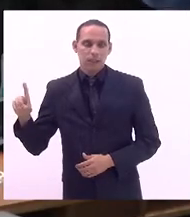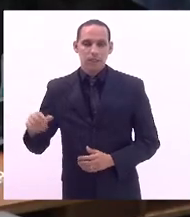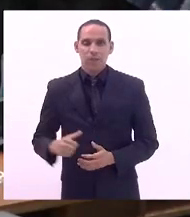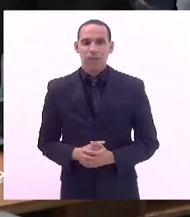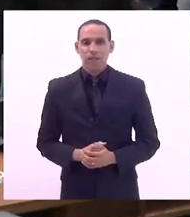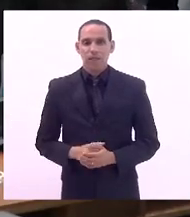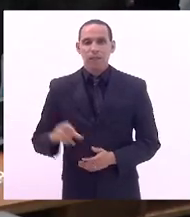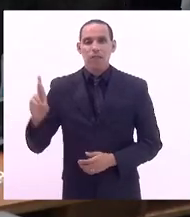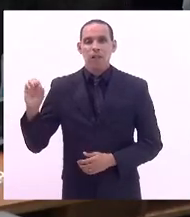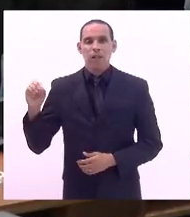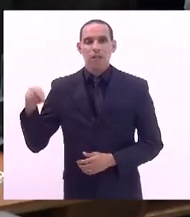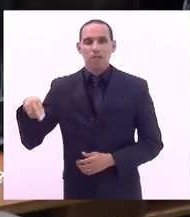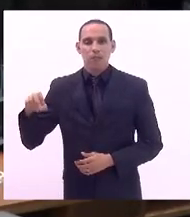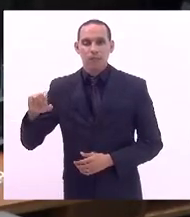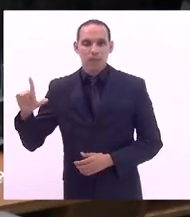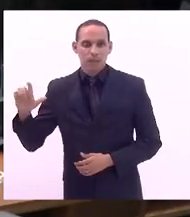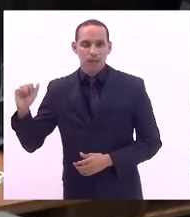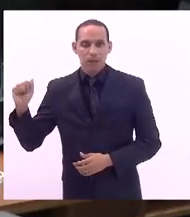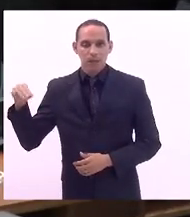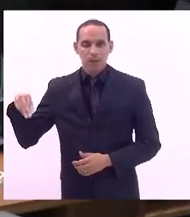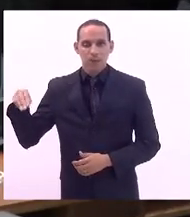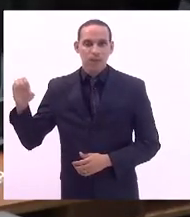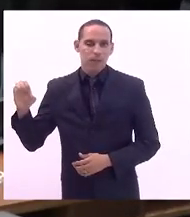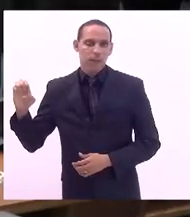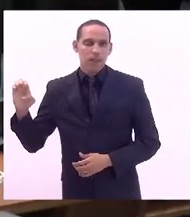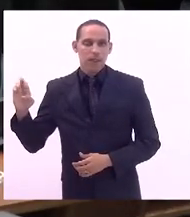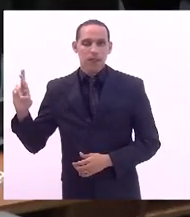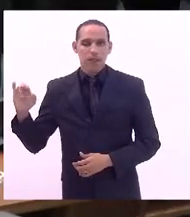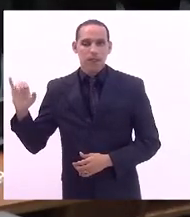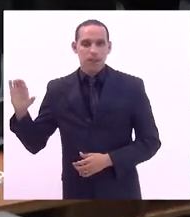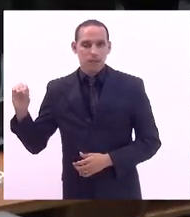Oi Roniel Américo da Silva